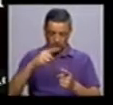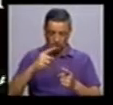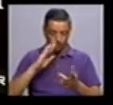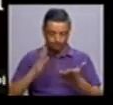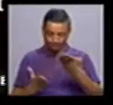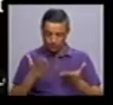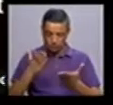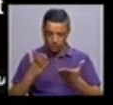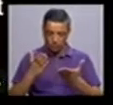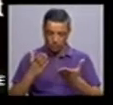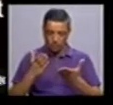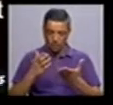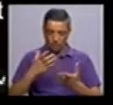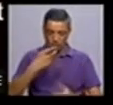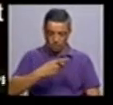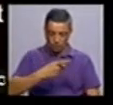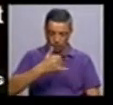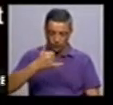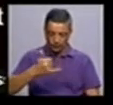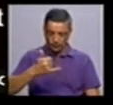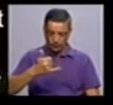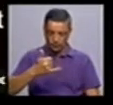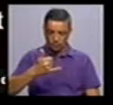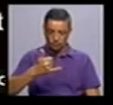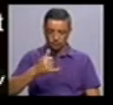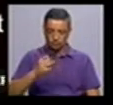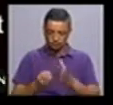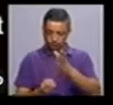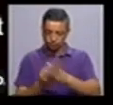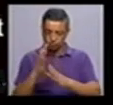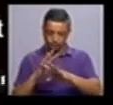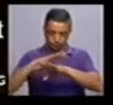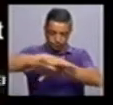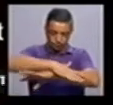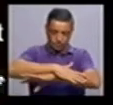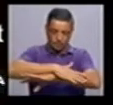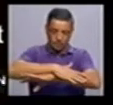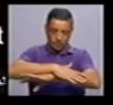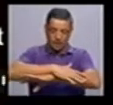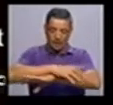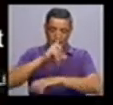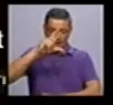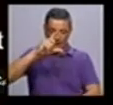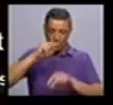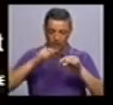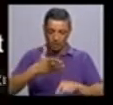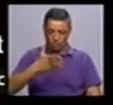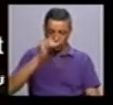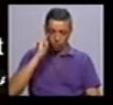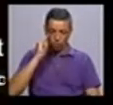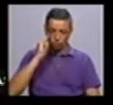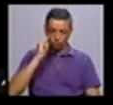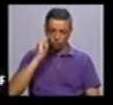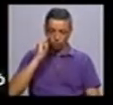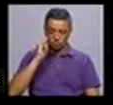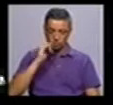comparação, só para termos um termo de comparação, em 92, na erupção do Monte Etna, na Sicília, foram apenas cerca de 12